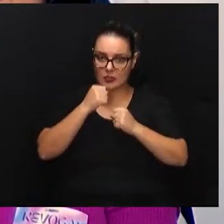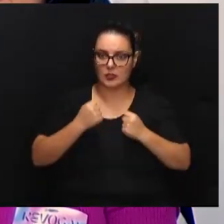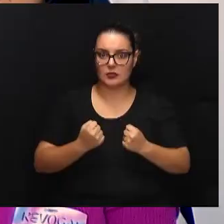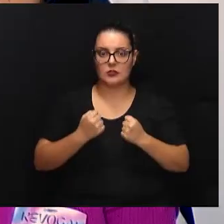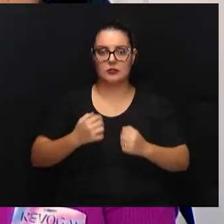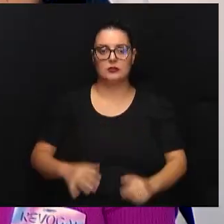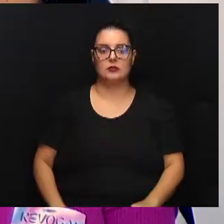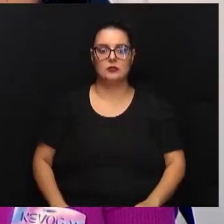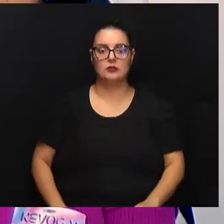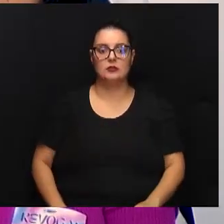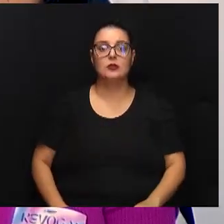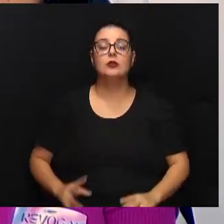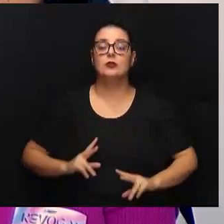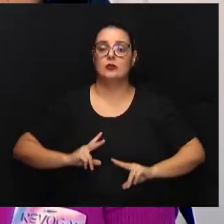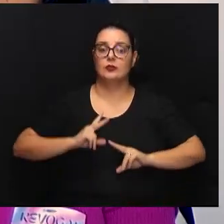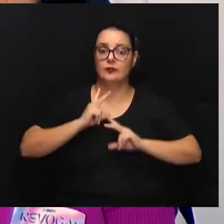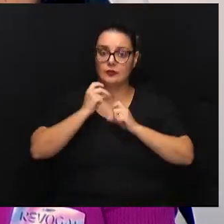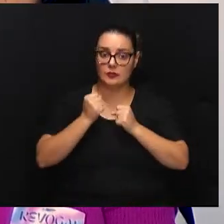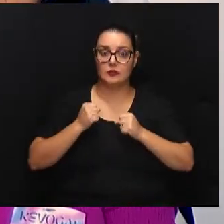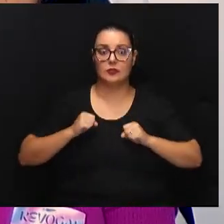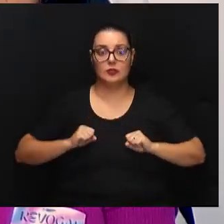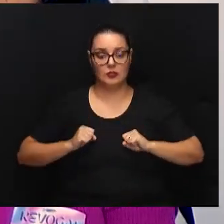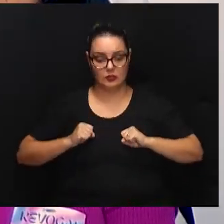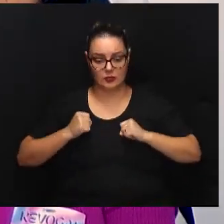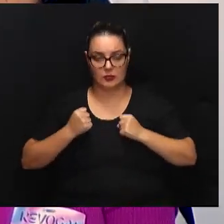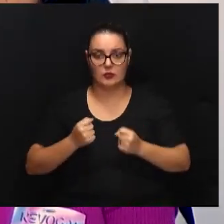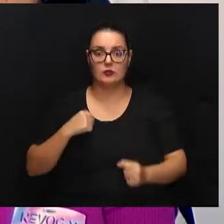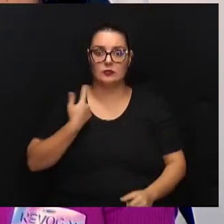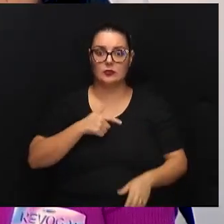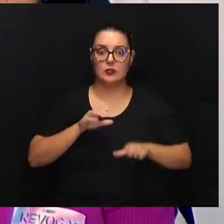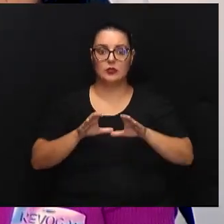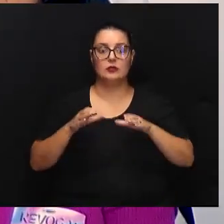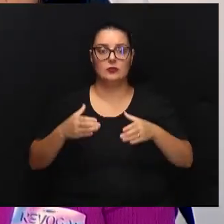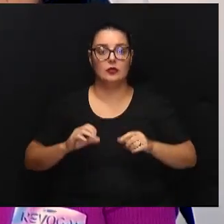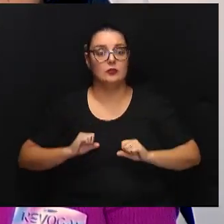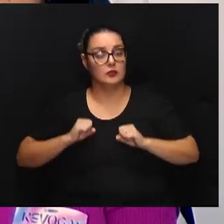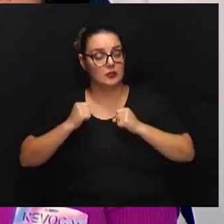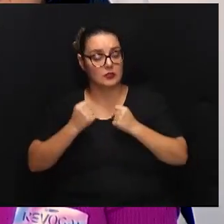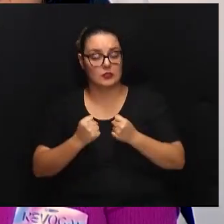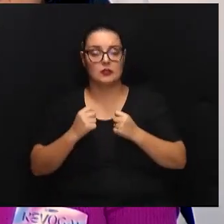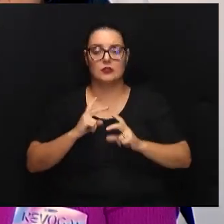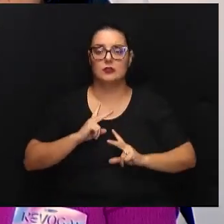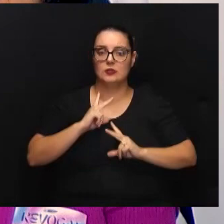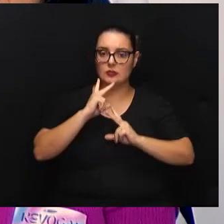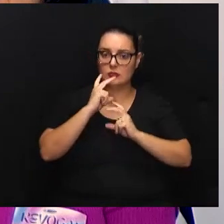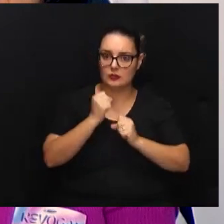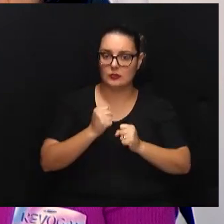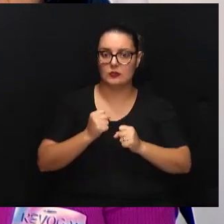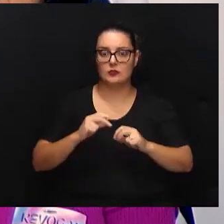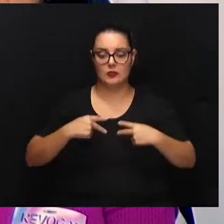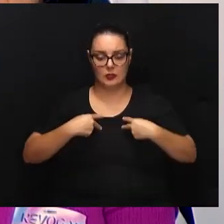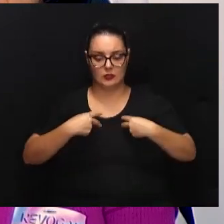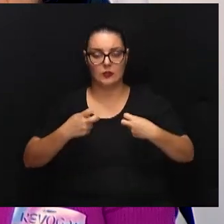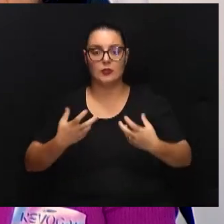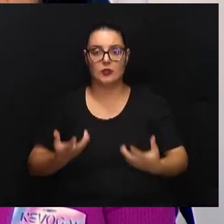luta para a nossa comunidade, fortalece a luta pelo nosso reconhecimento. E aqui, para concluir,